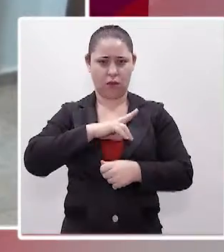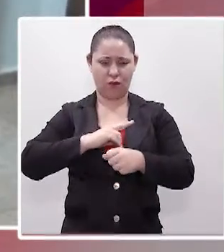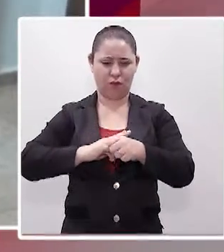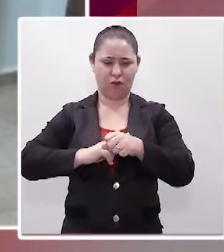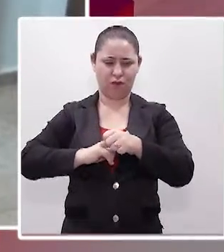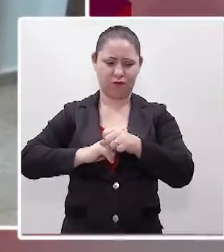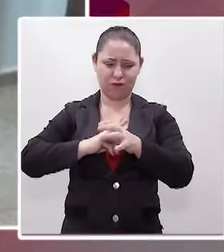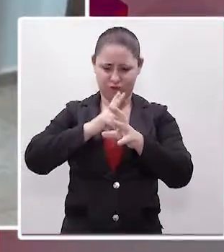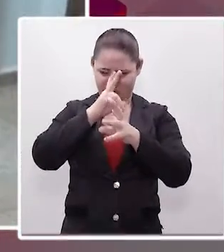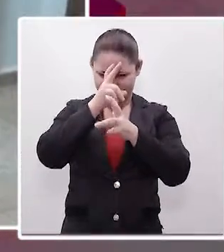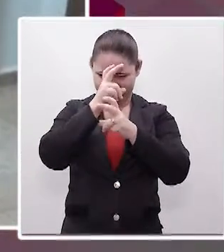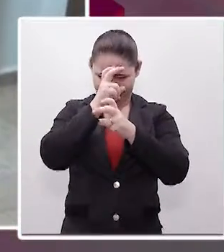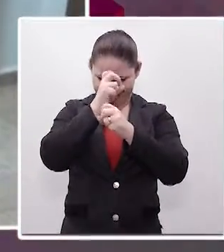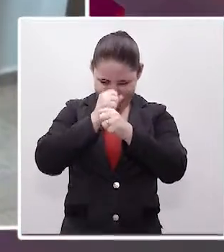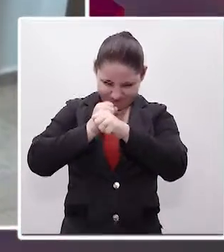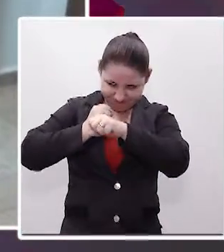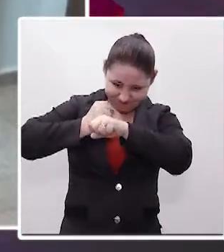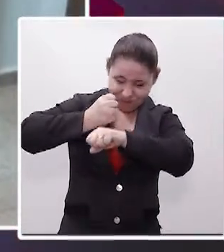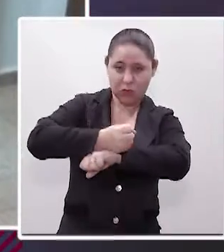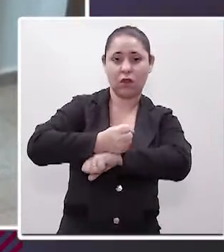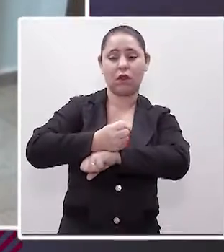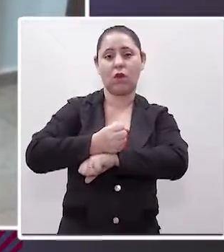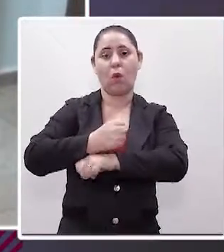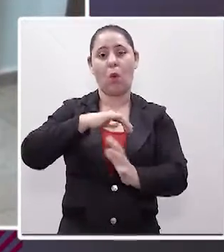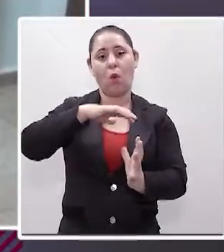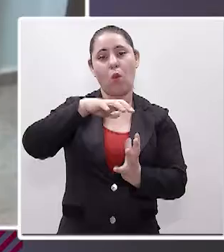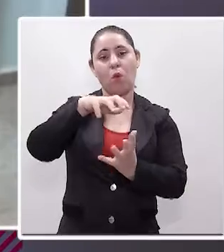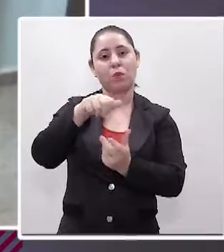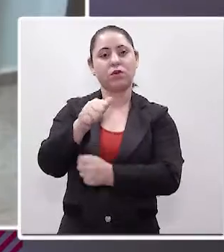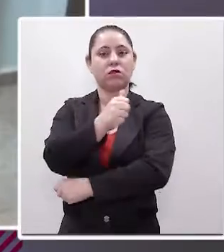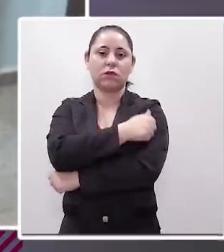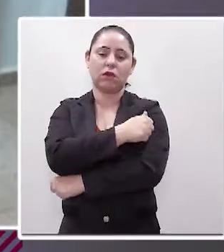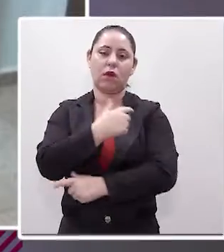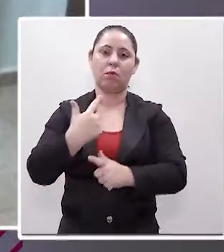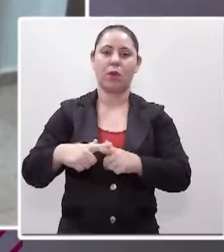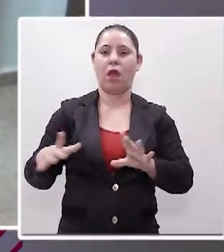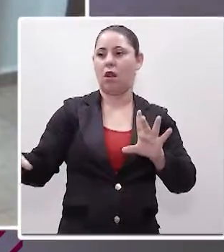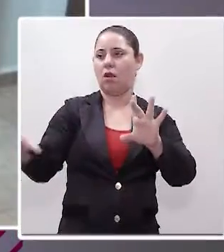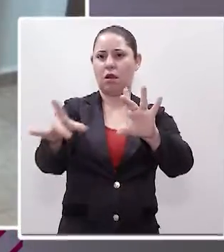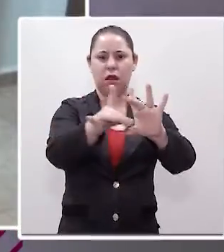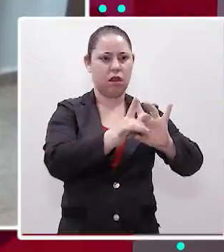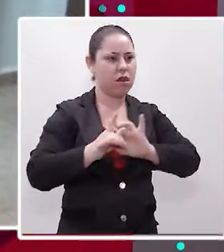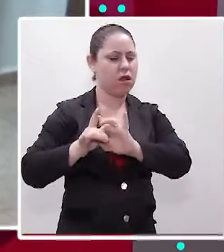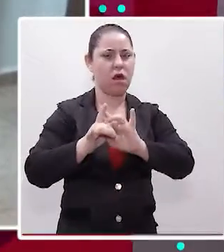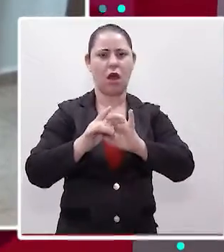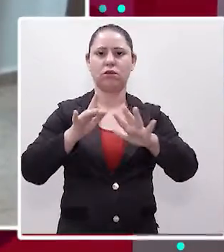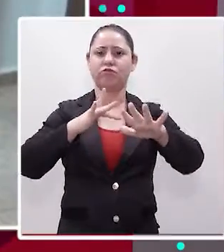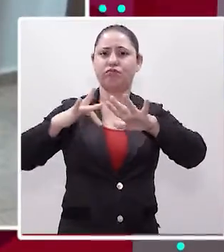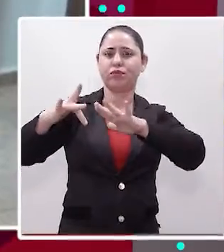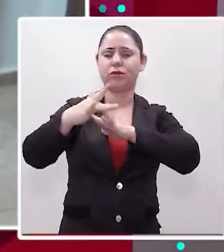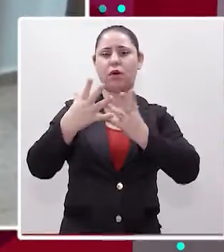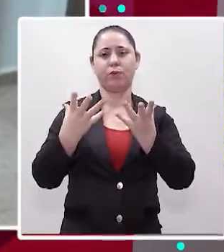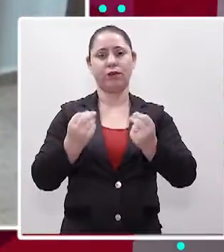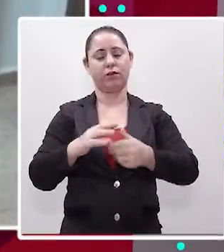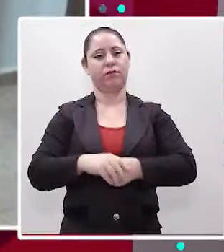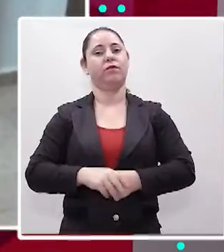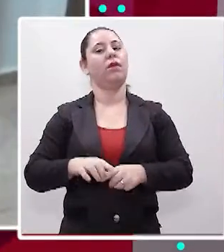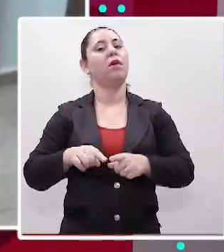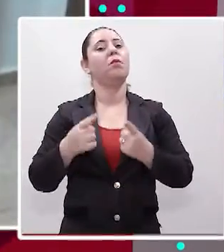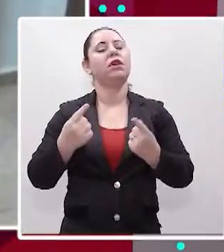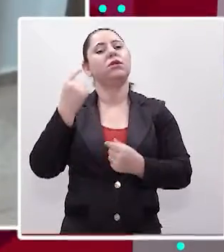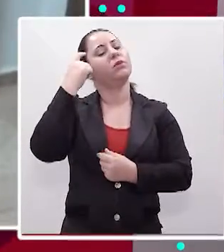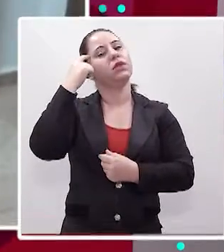forçado a entrar um pouco no mundo dos estudantes, né, que estão super conectados às